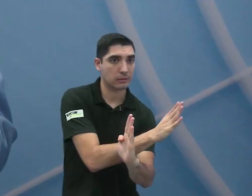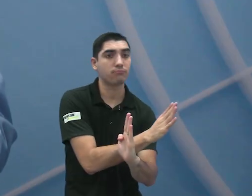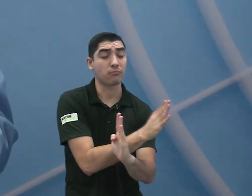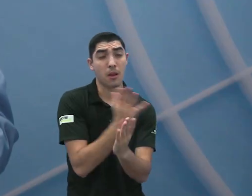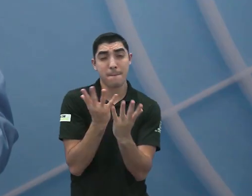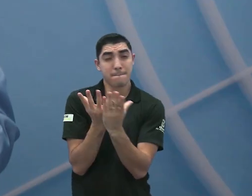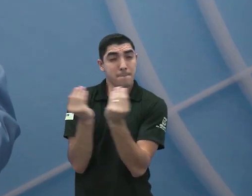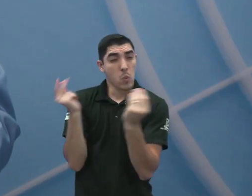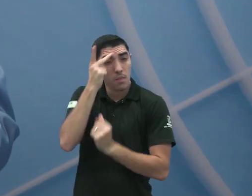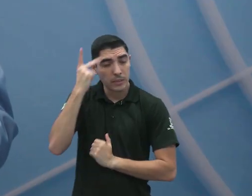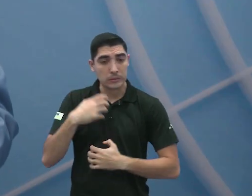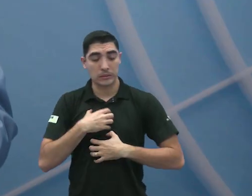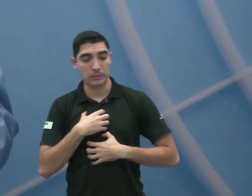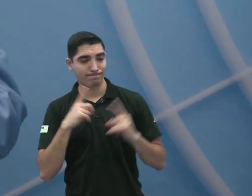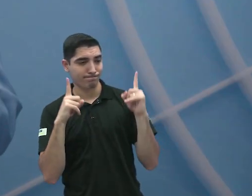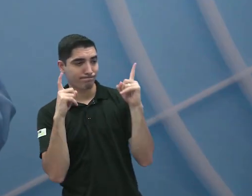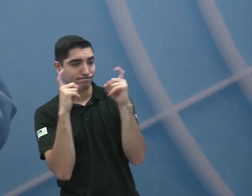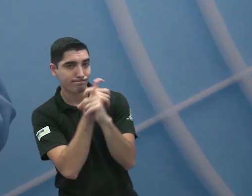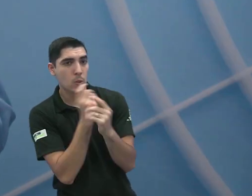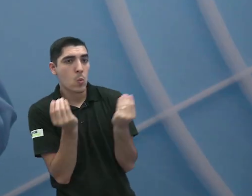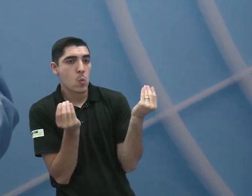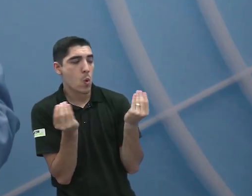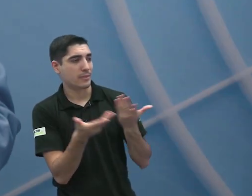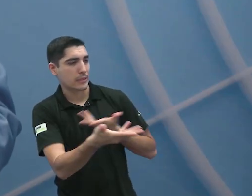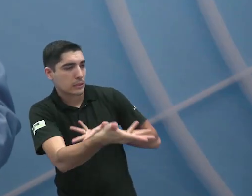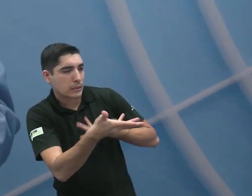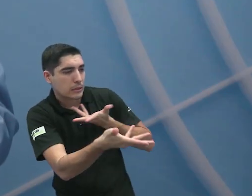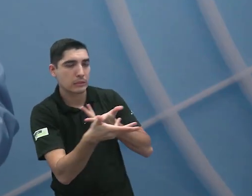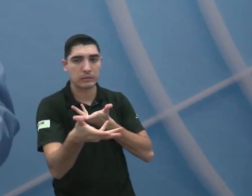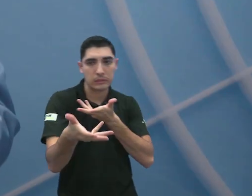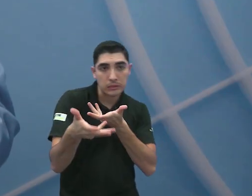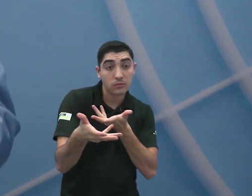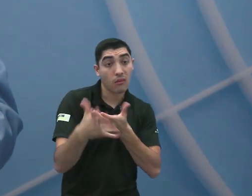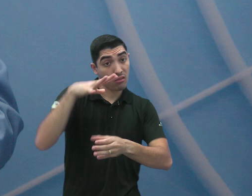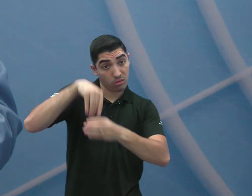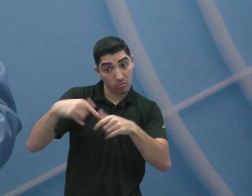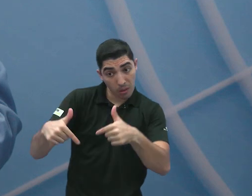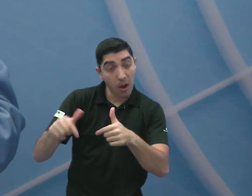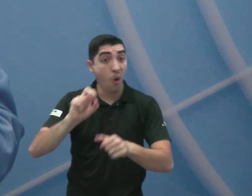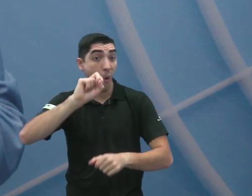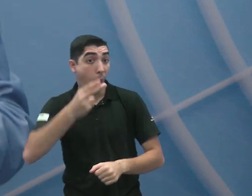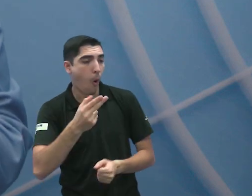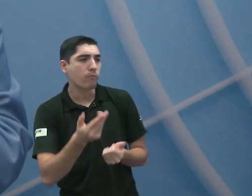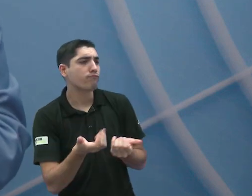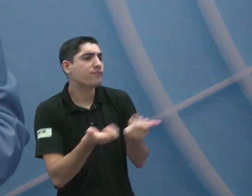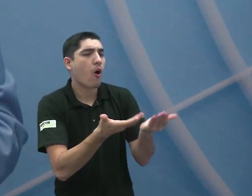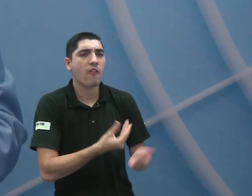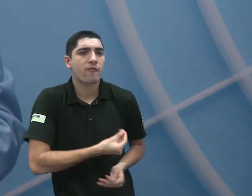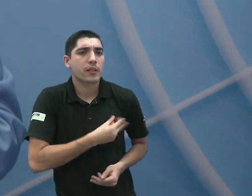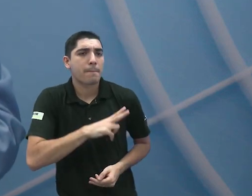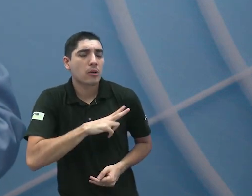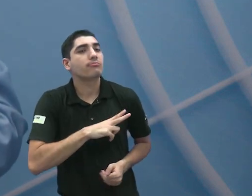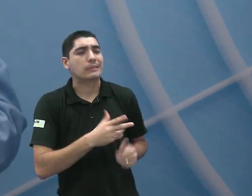enfrentado dificuldade para se conectar, né, de verdade, tanto no trabalho quanto fora dele.